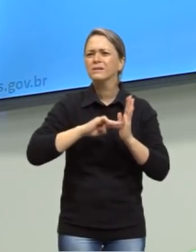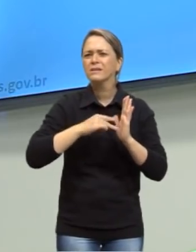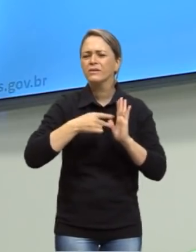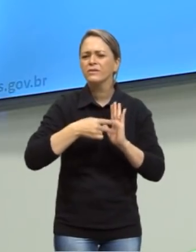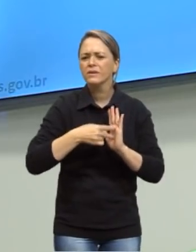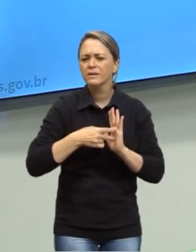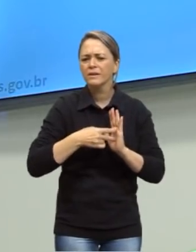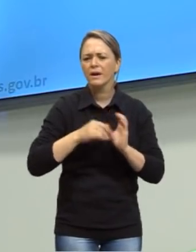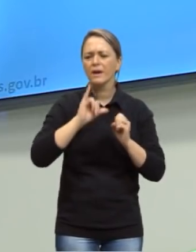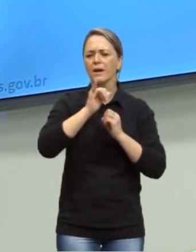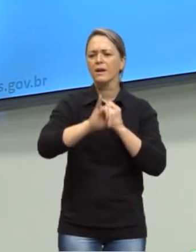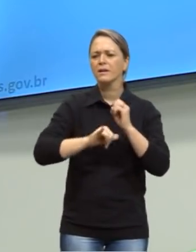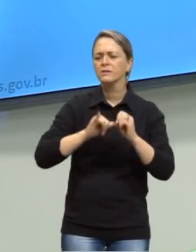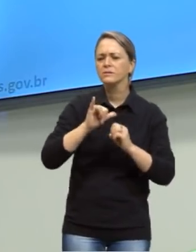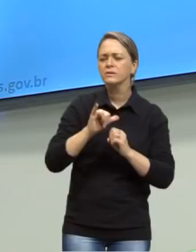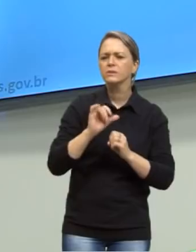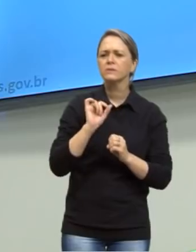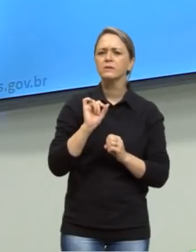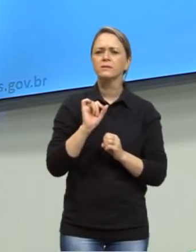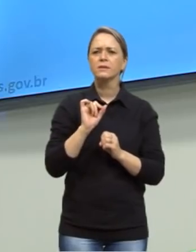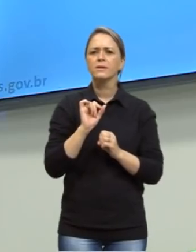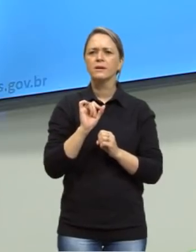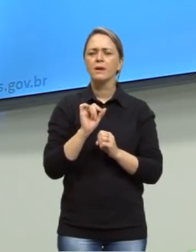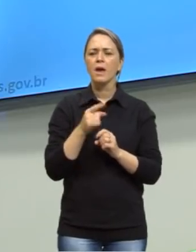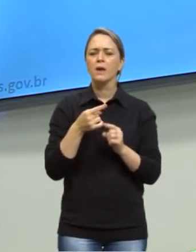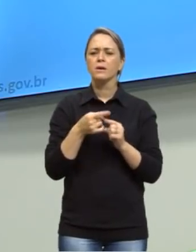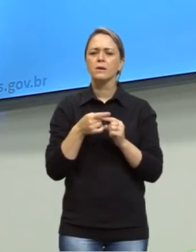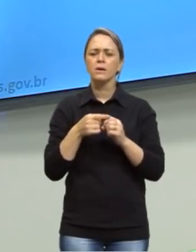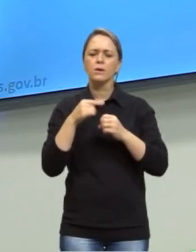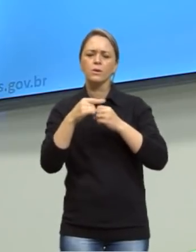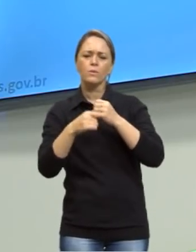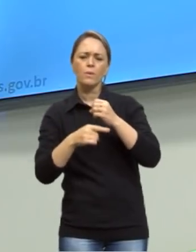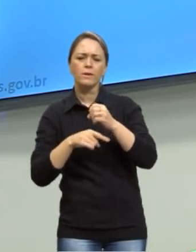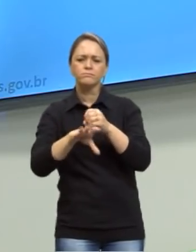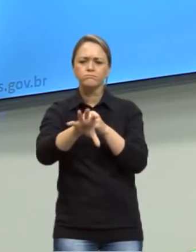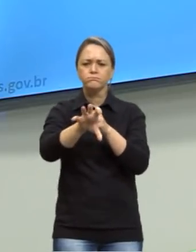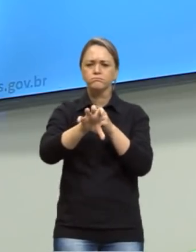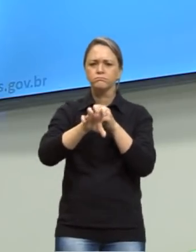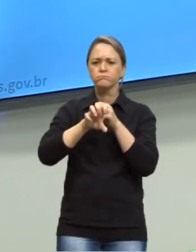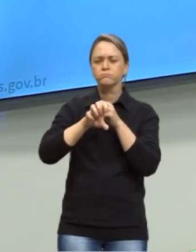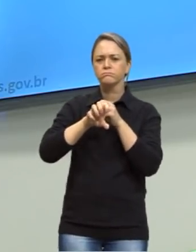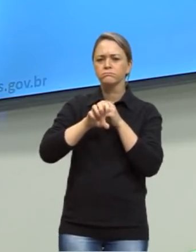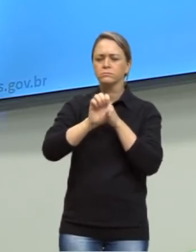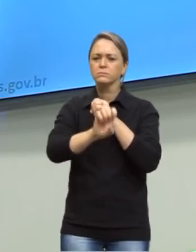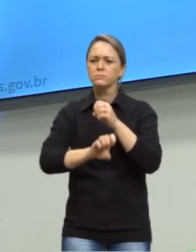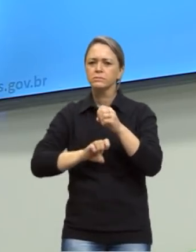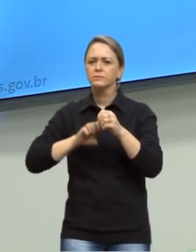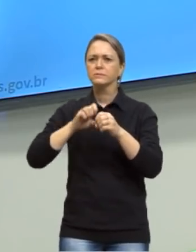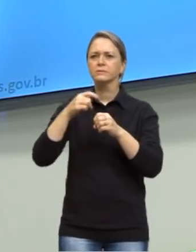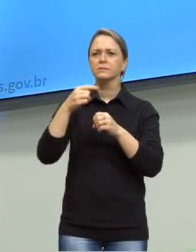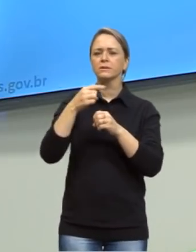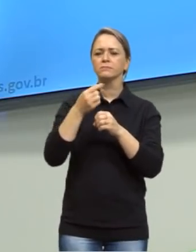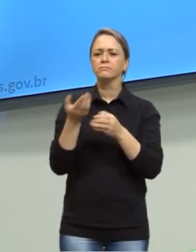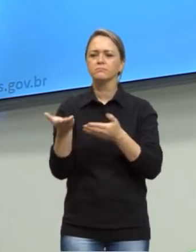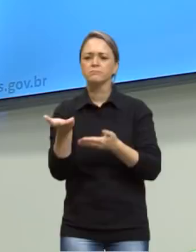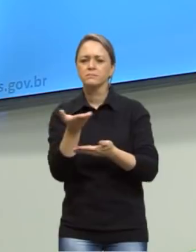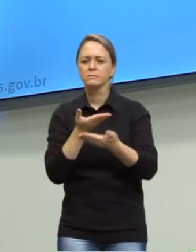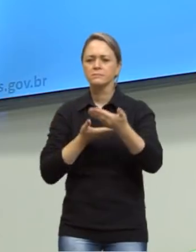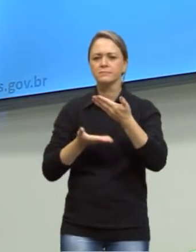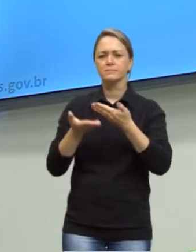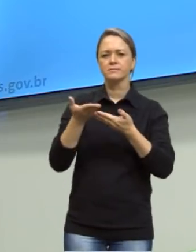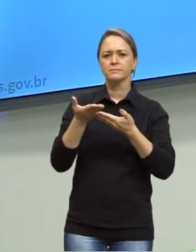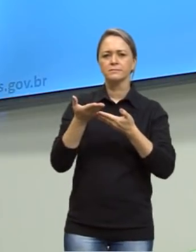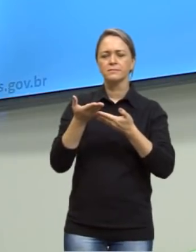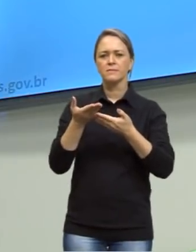a eletronegatividade é a tendência do átomo de atraiu o par de elétrons que ele está compartilhando numa